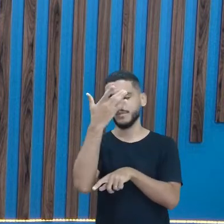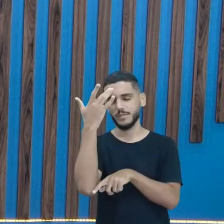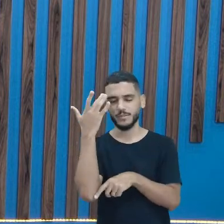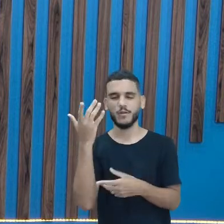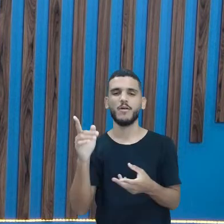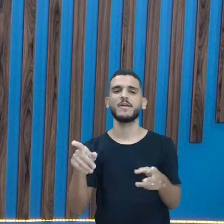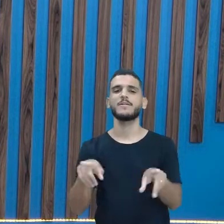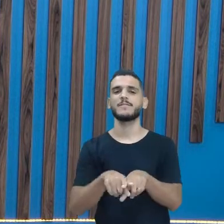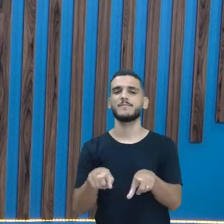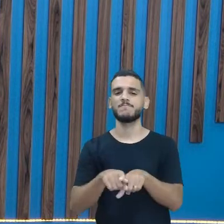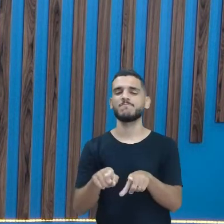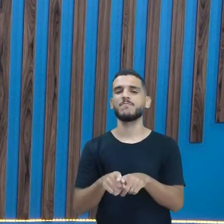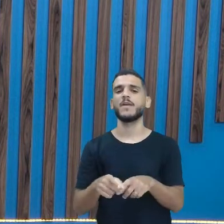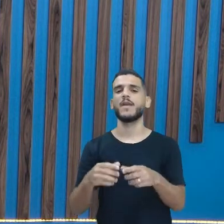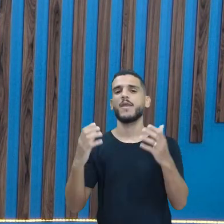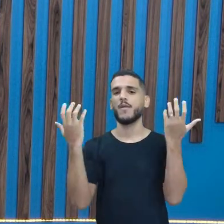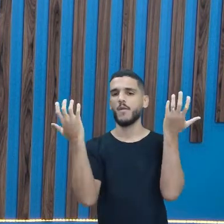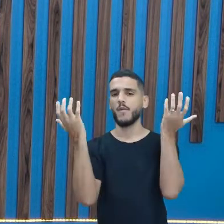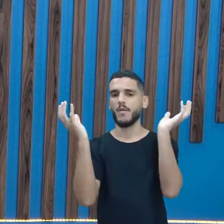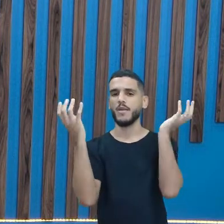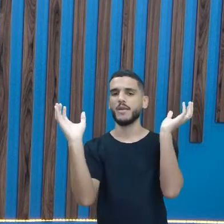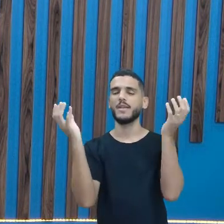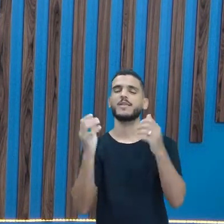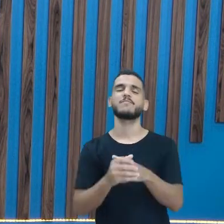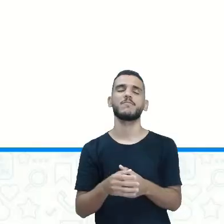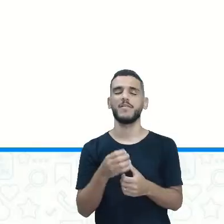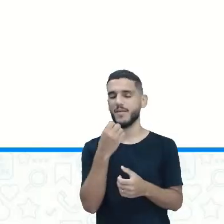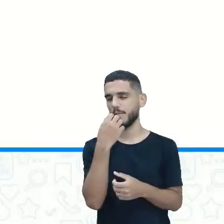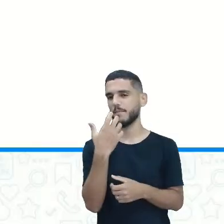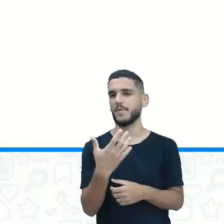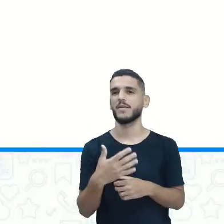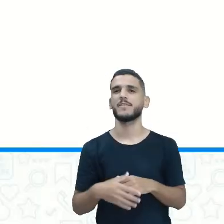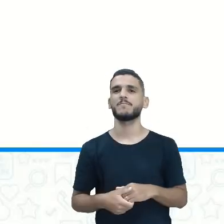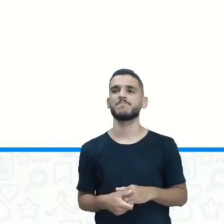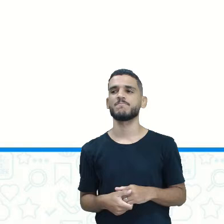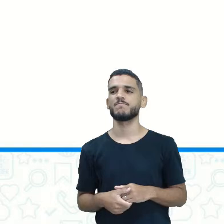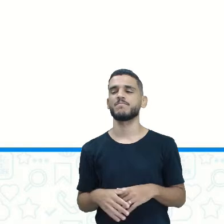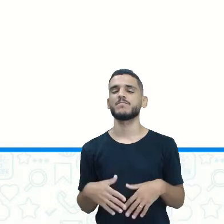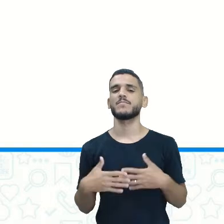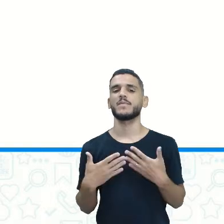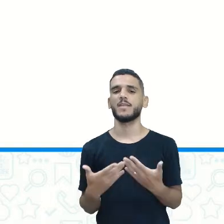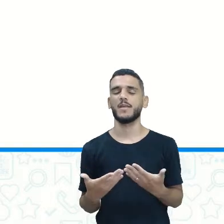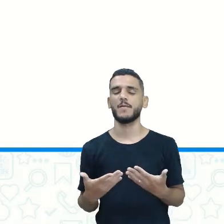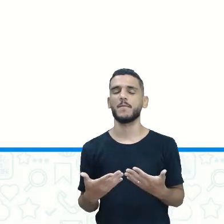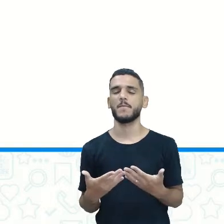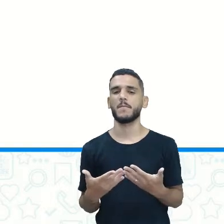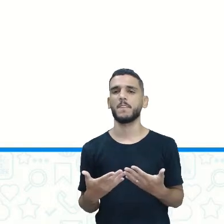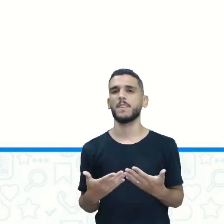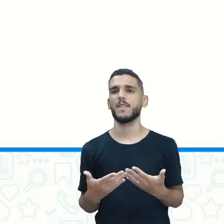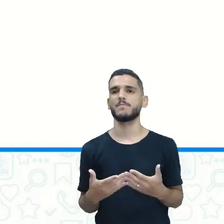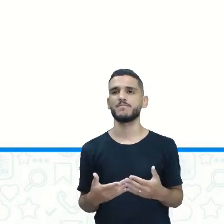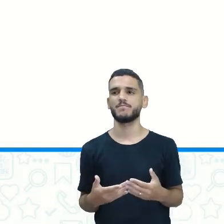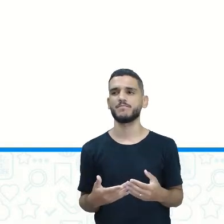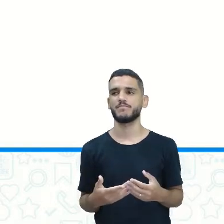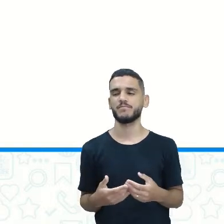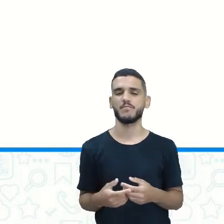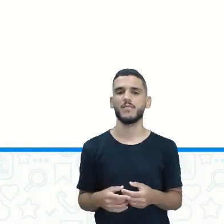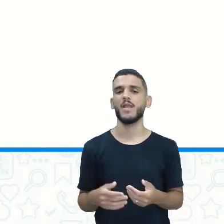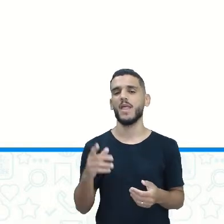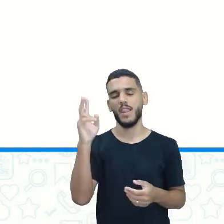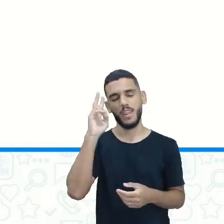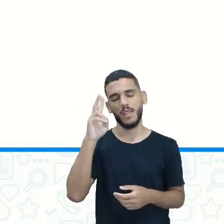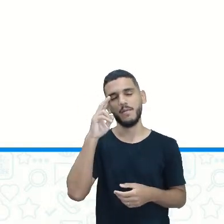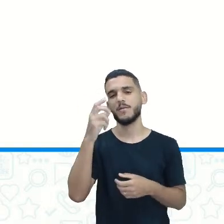presença do verde nas cidades. Então, vamos investir no verde, minha gente. E aí a gente trouxe uma parte, lembra que eu falei no comecinho